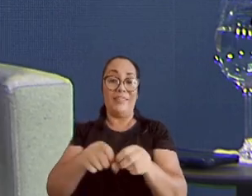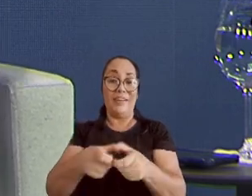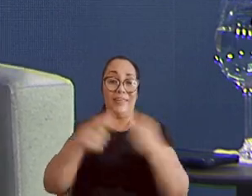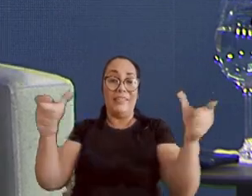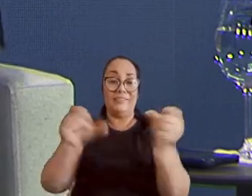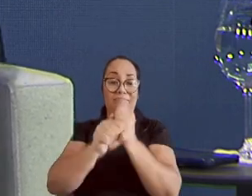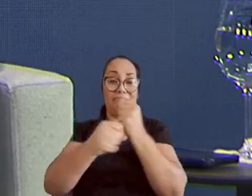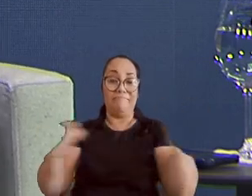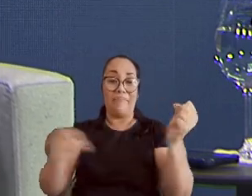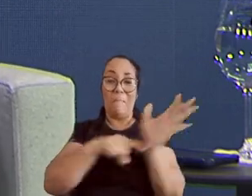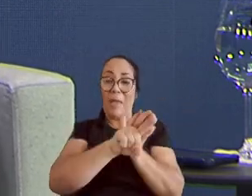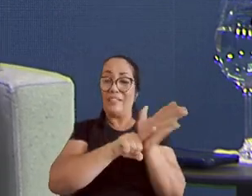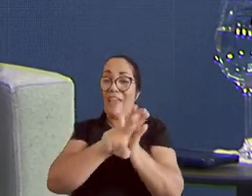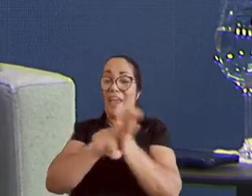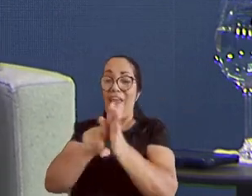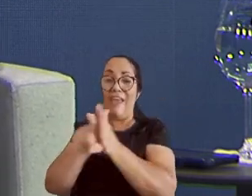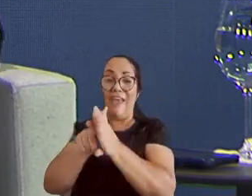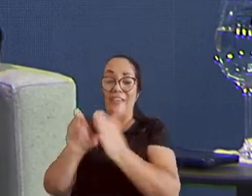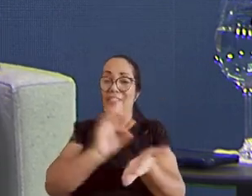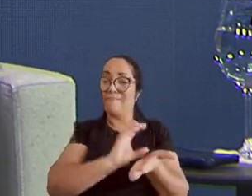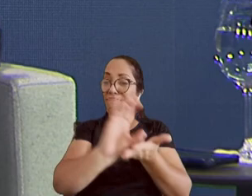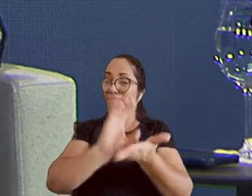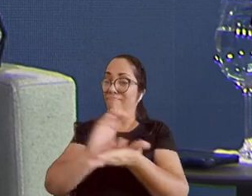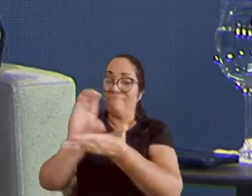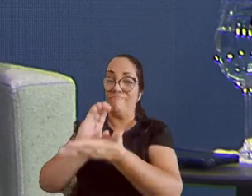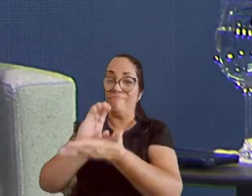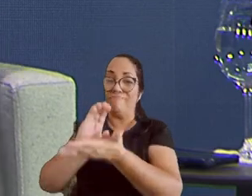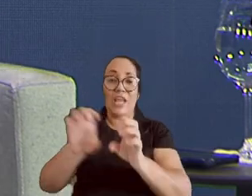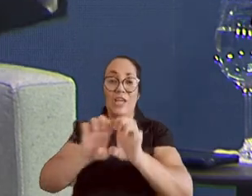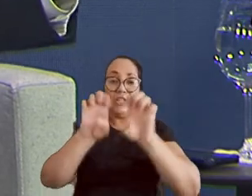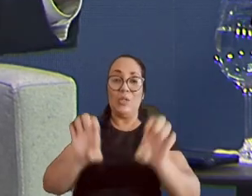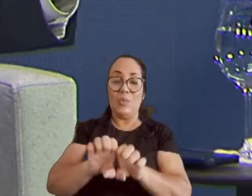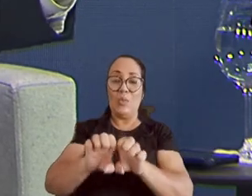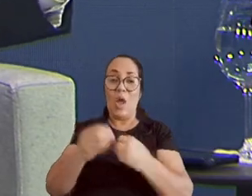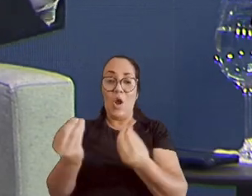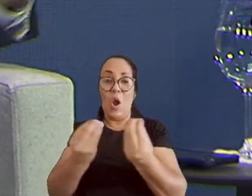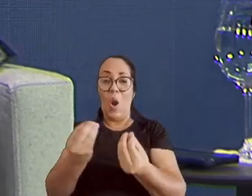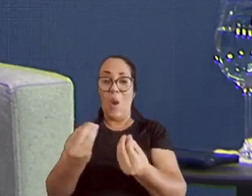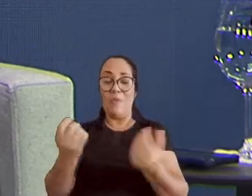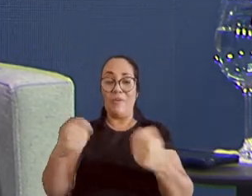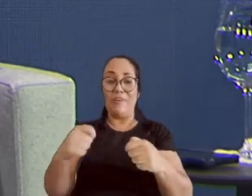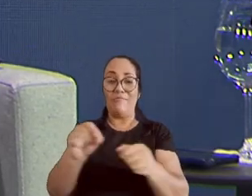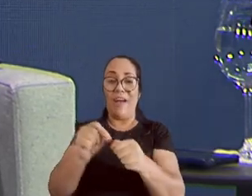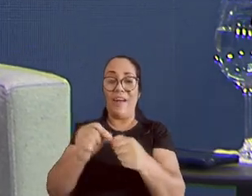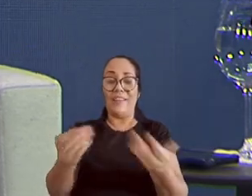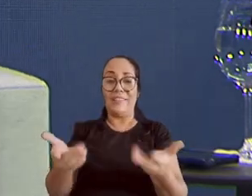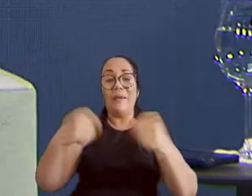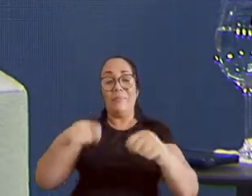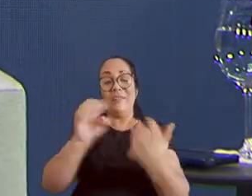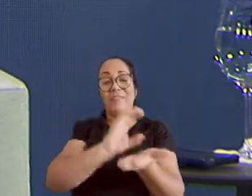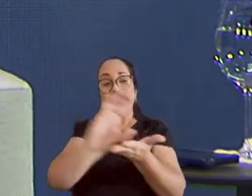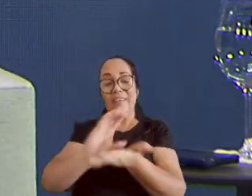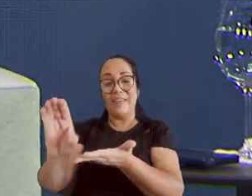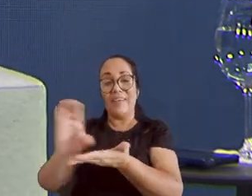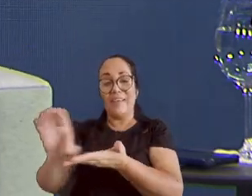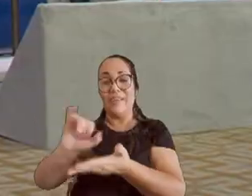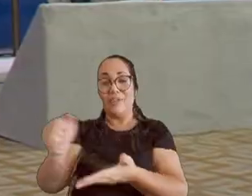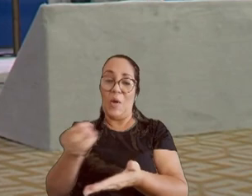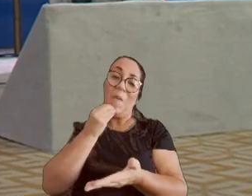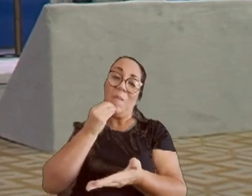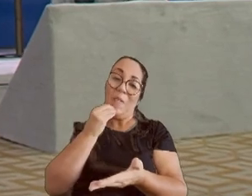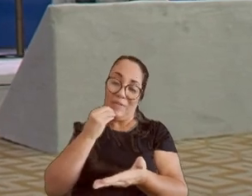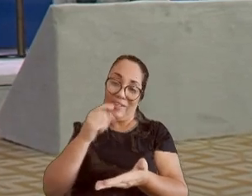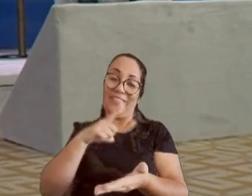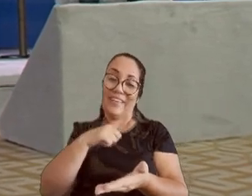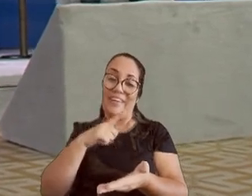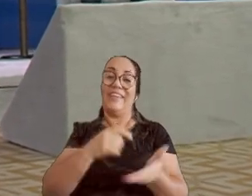de investimento infraestrutura tudo demanda financiamento E aí que eu vejo as grandes oportunidades para se investir é o motivo até da